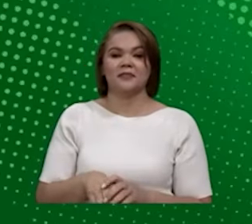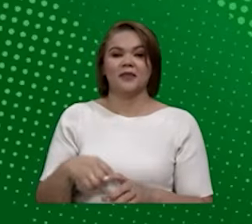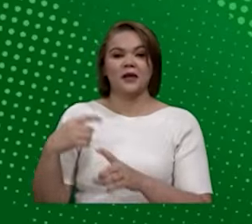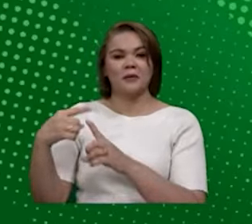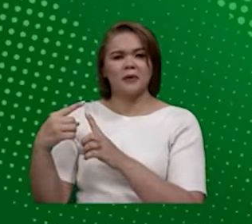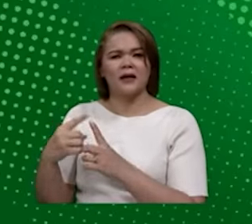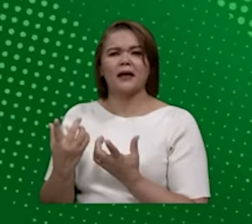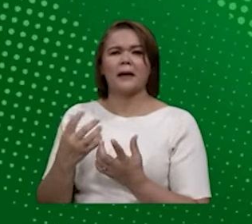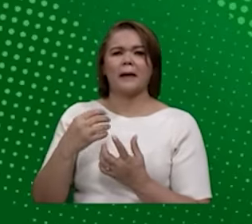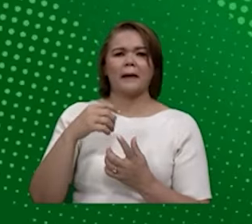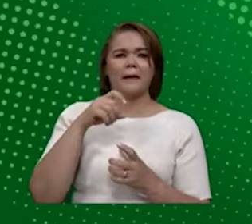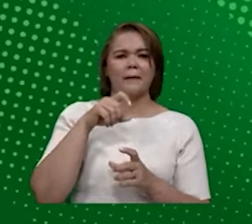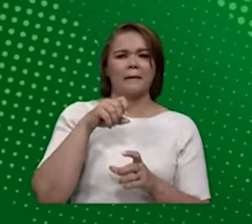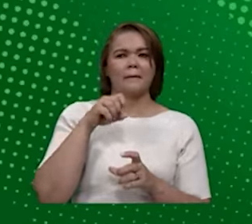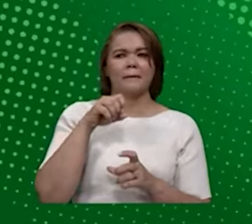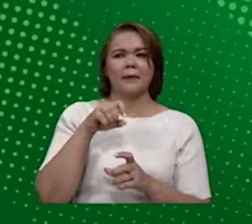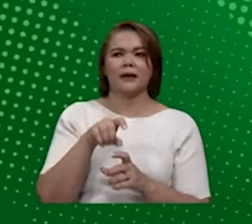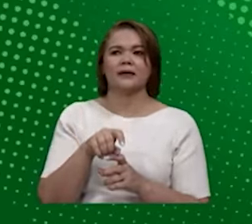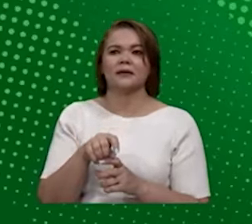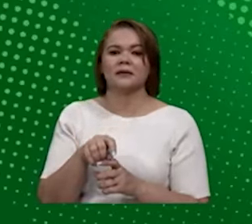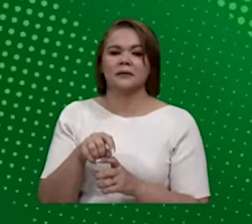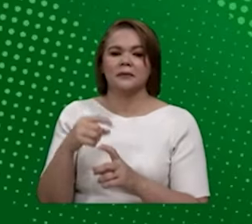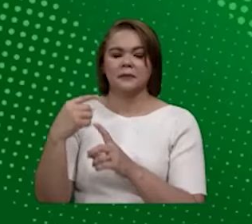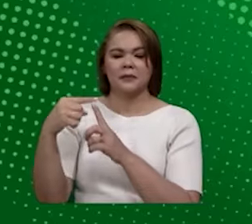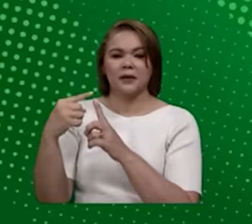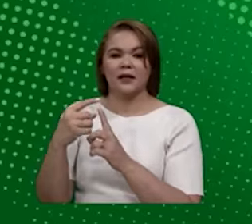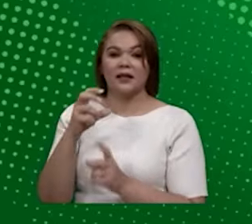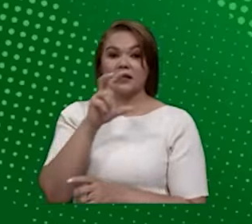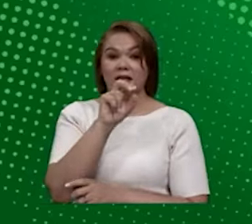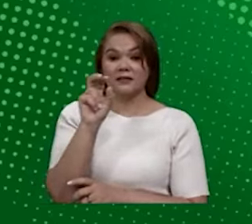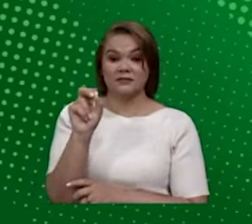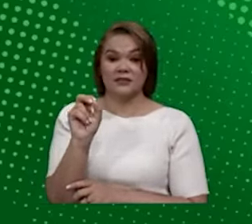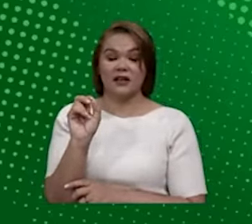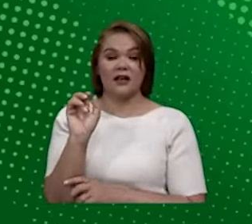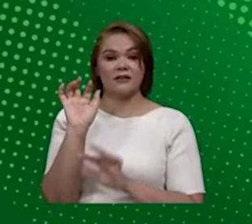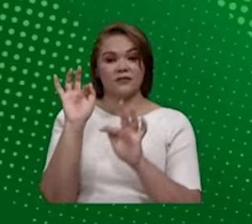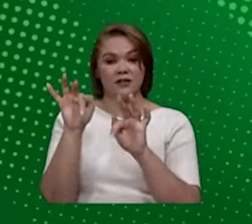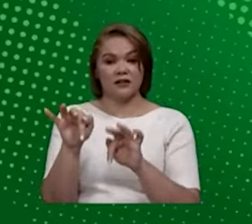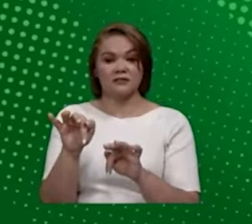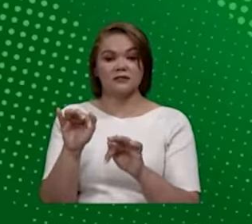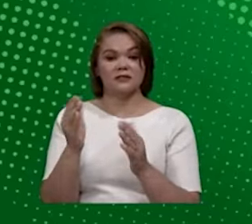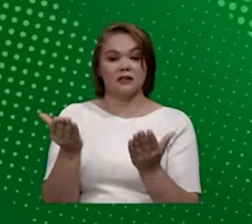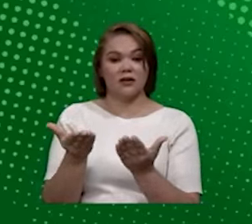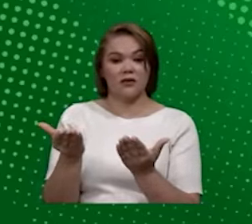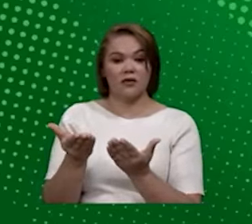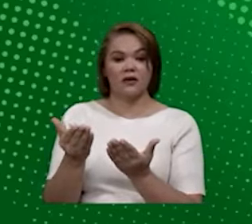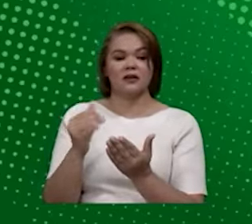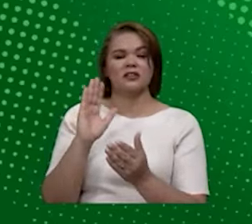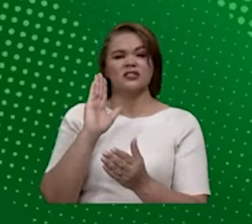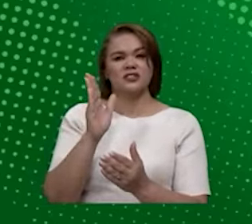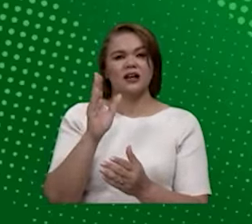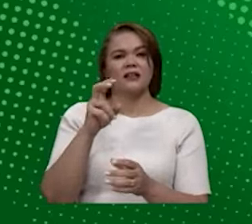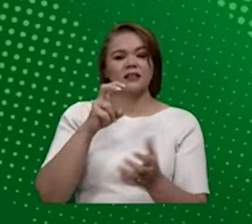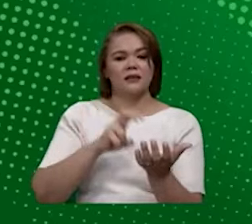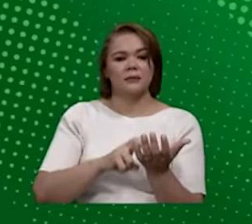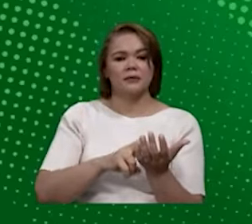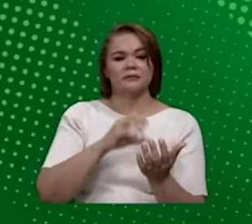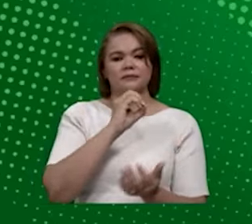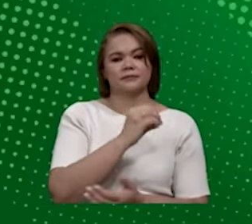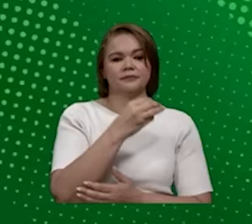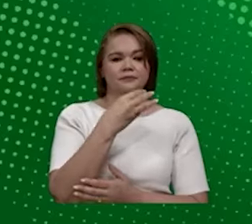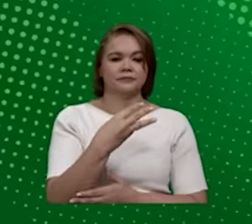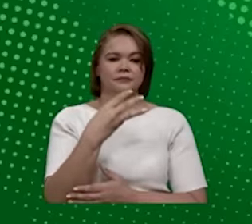quente, parabéns. Fechando esse time de R$500, sendo contemplados agora no início já da manhã,